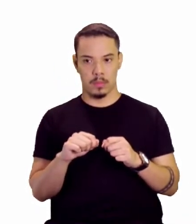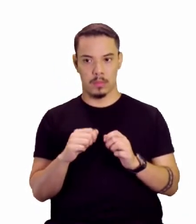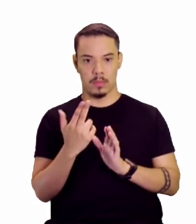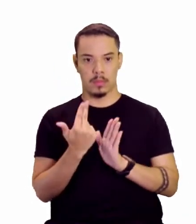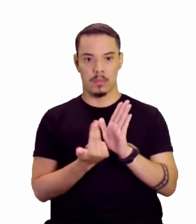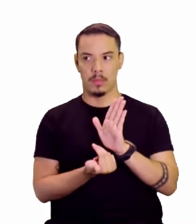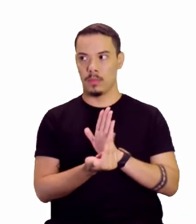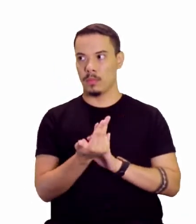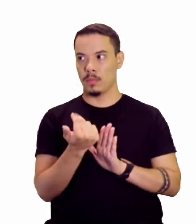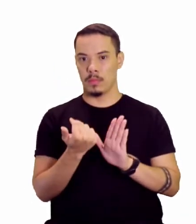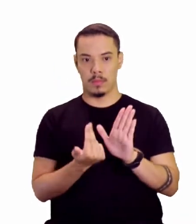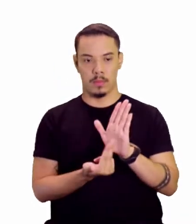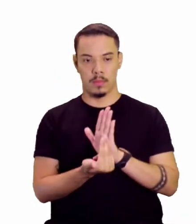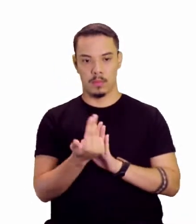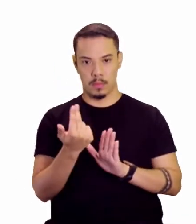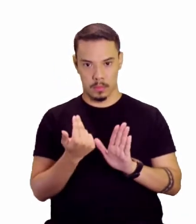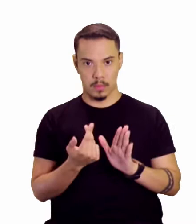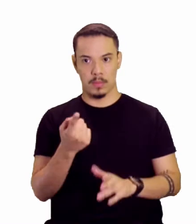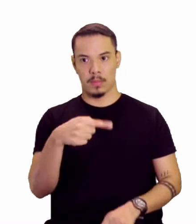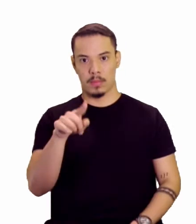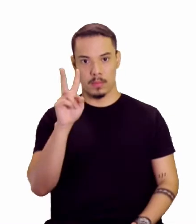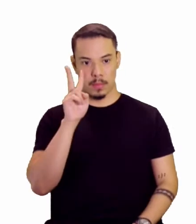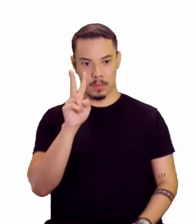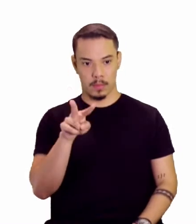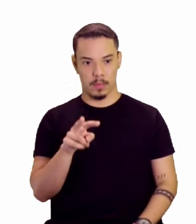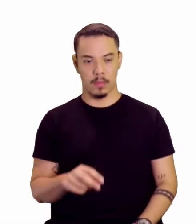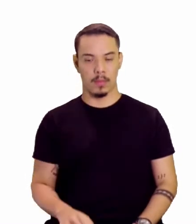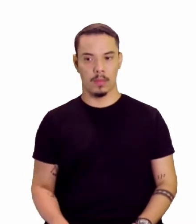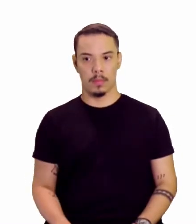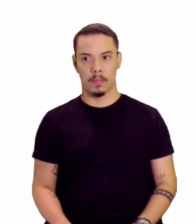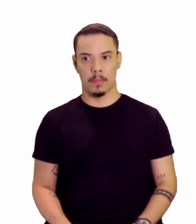desenhozinho aqui para vocês. De cima para baixo.